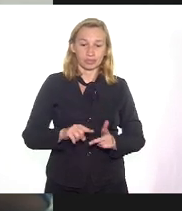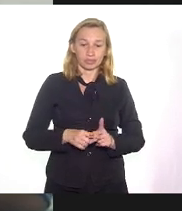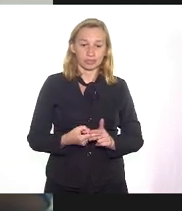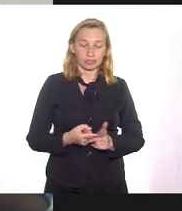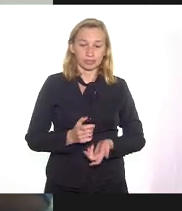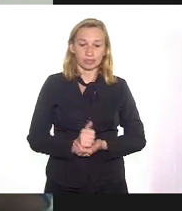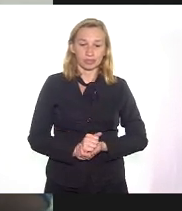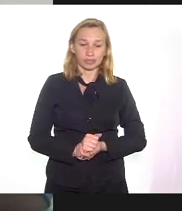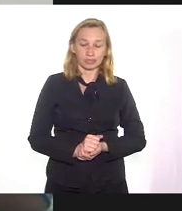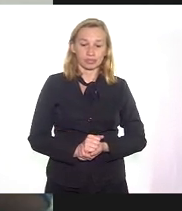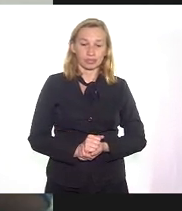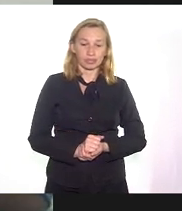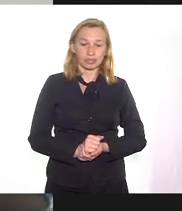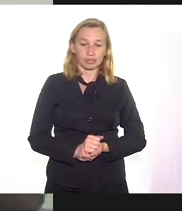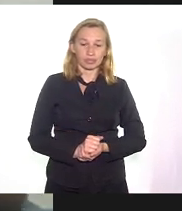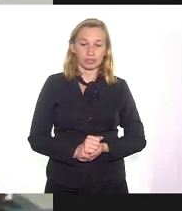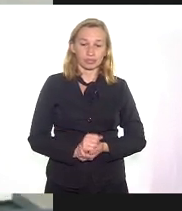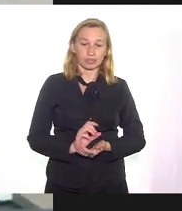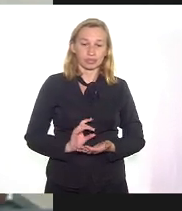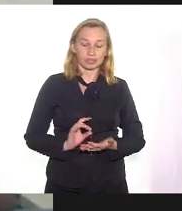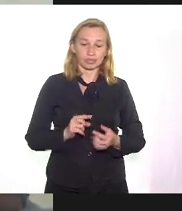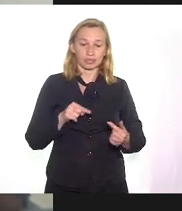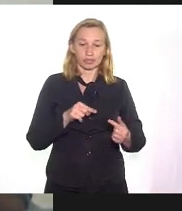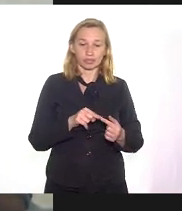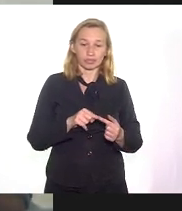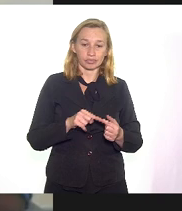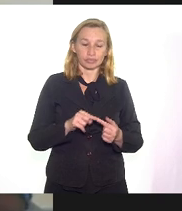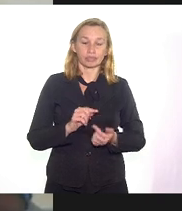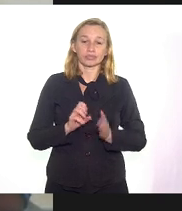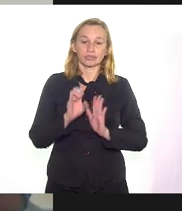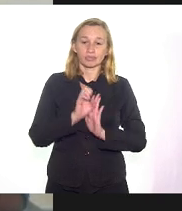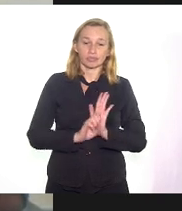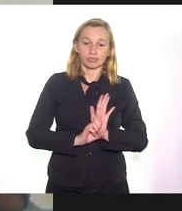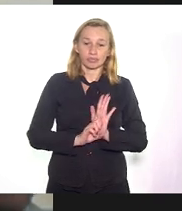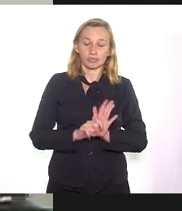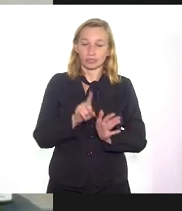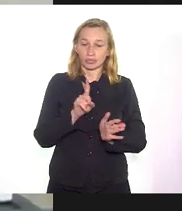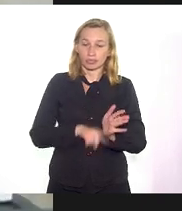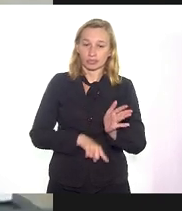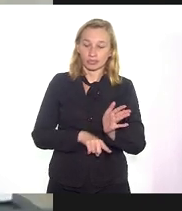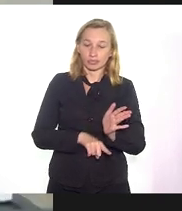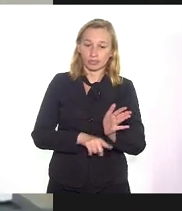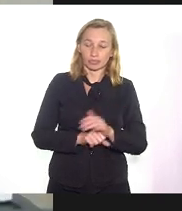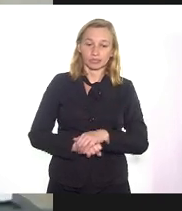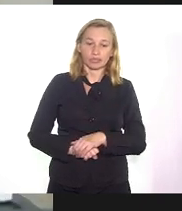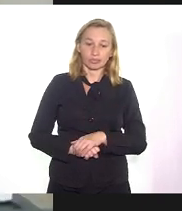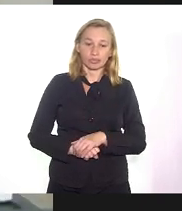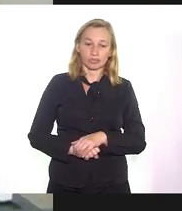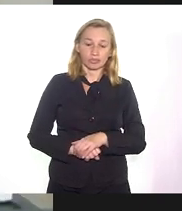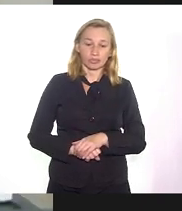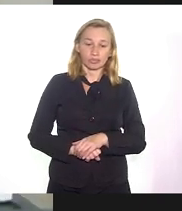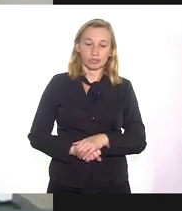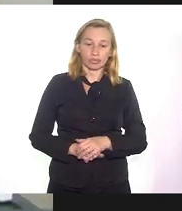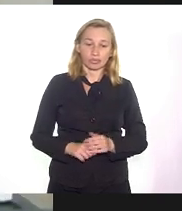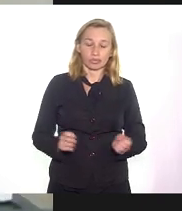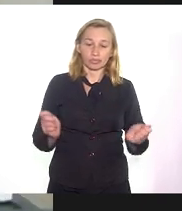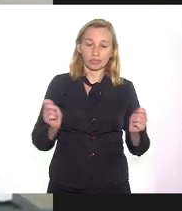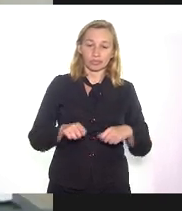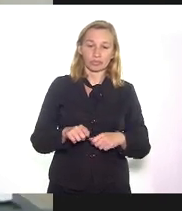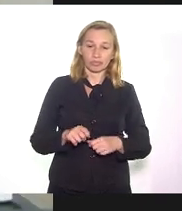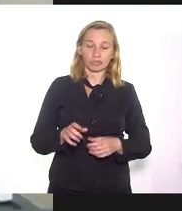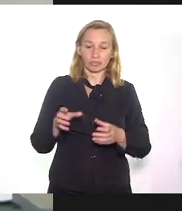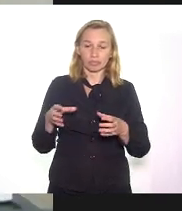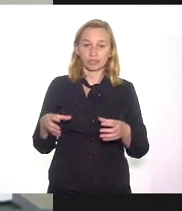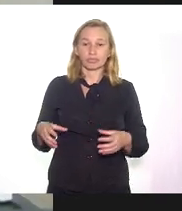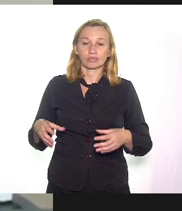caráter desta instância, tornando o órgão, reduzindo esse órgão a algo consultivo,